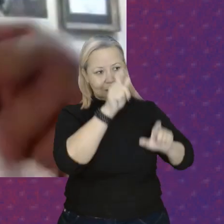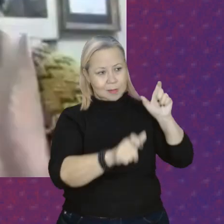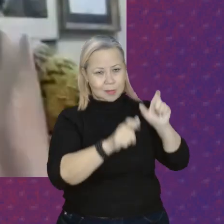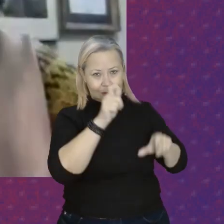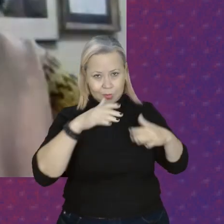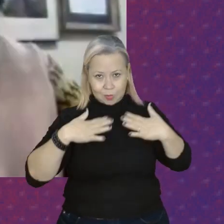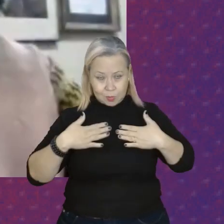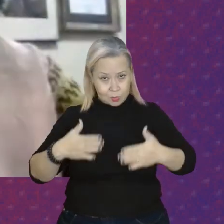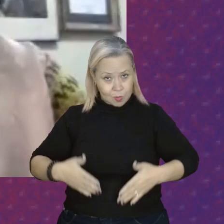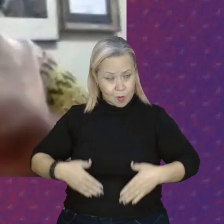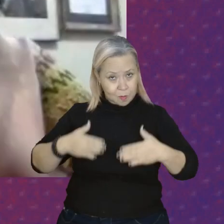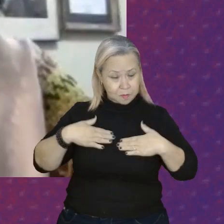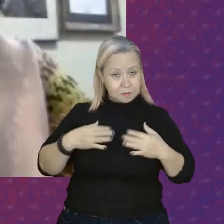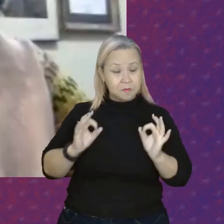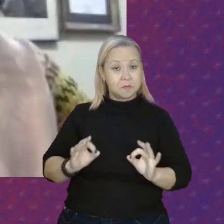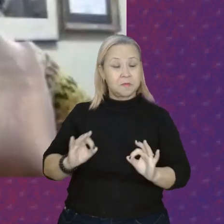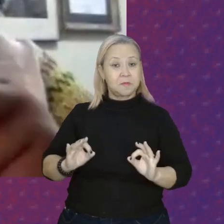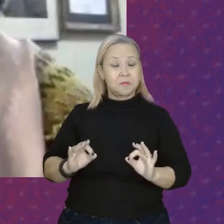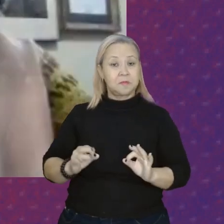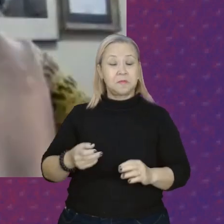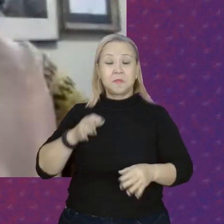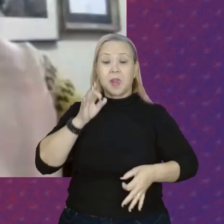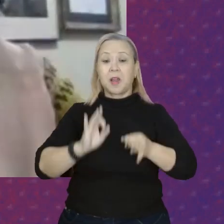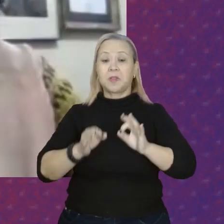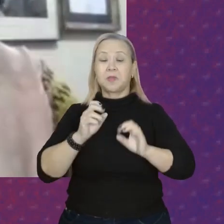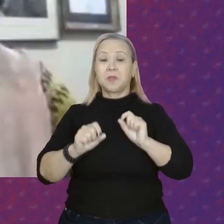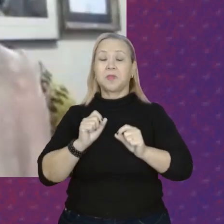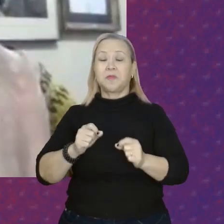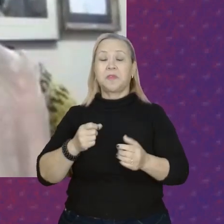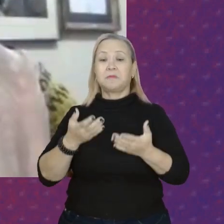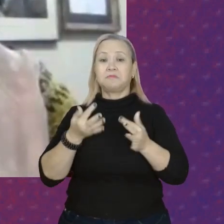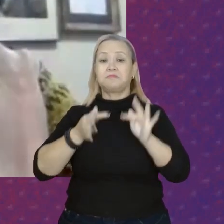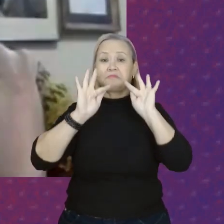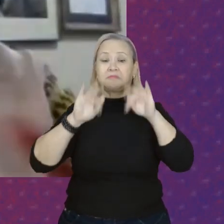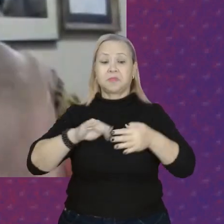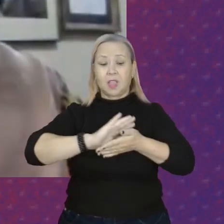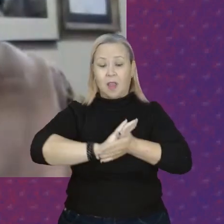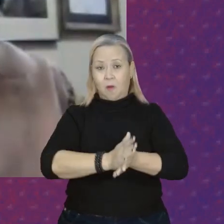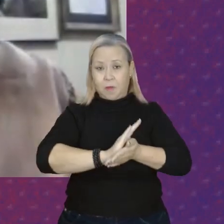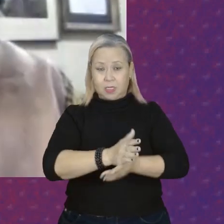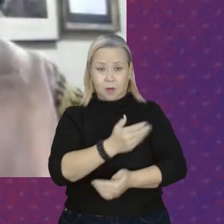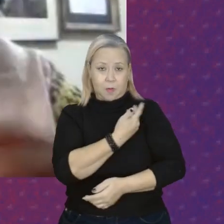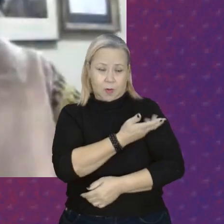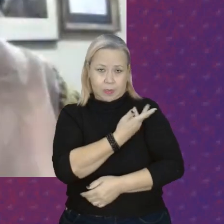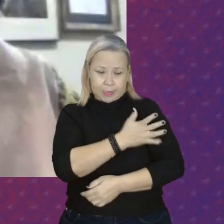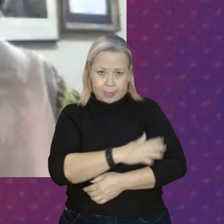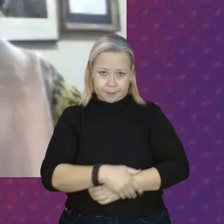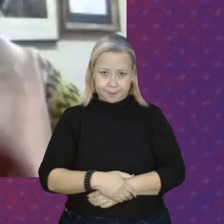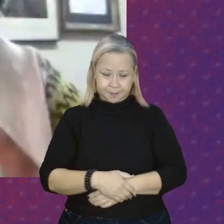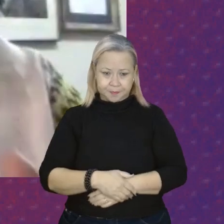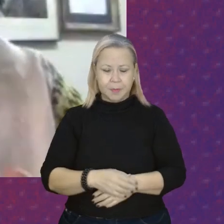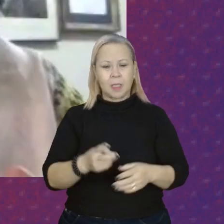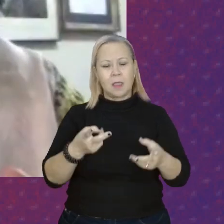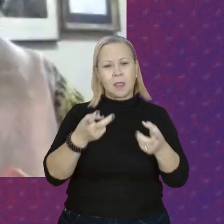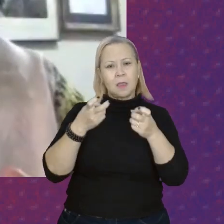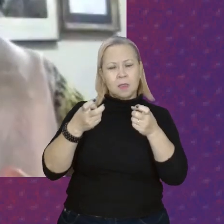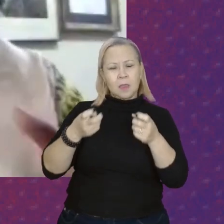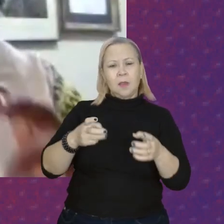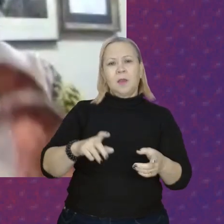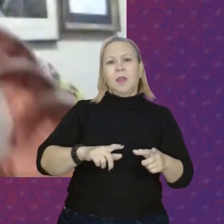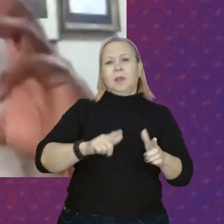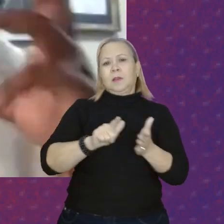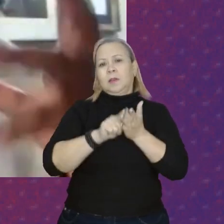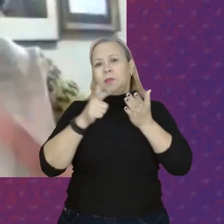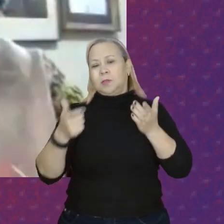para justificar a sua opressão e a sua criminalização. Hoje a gente vê jornais, revistas,